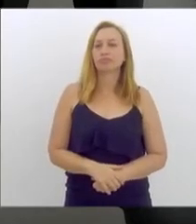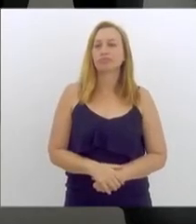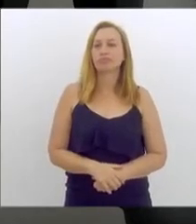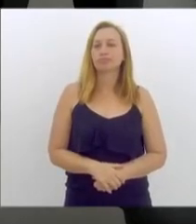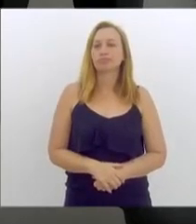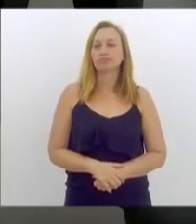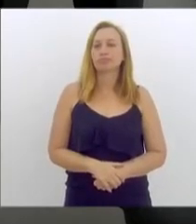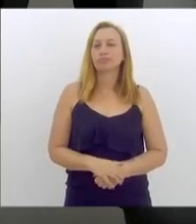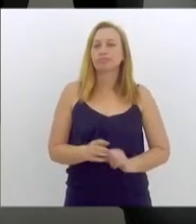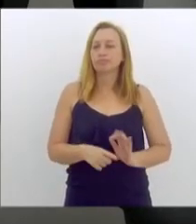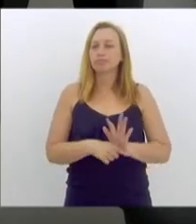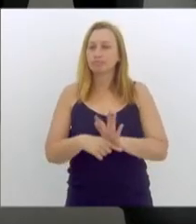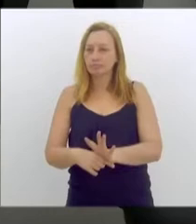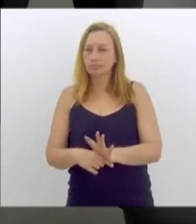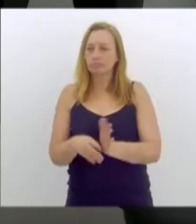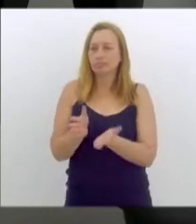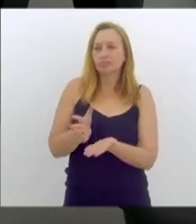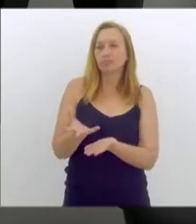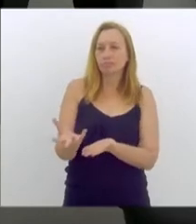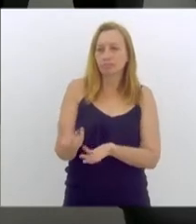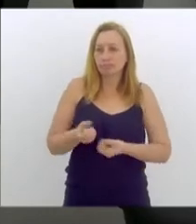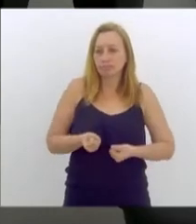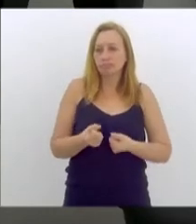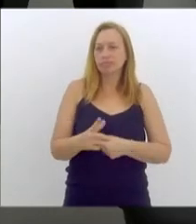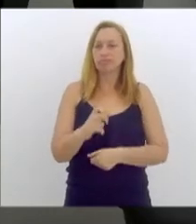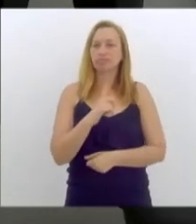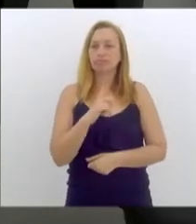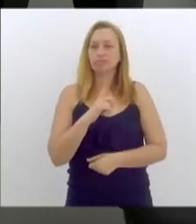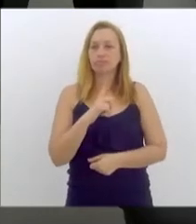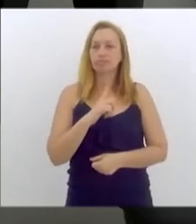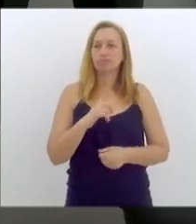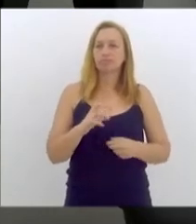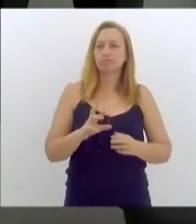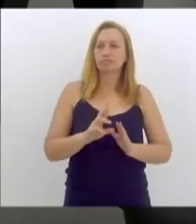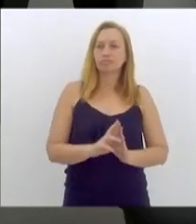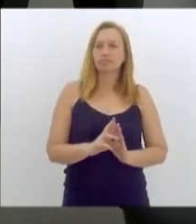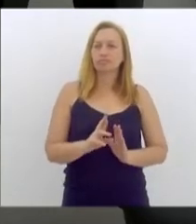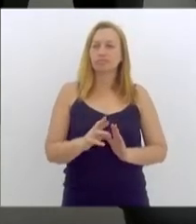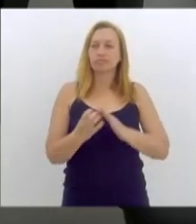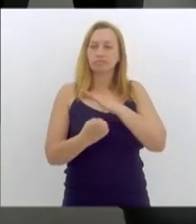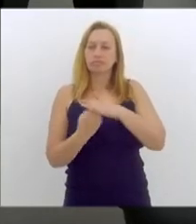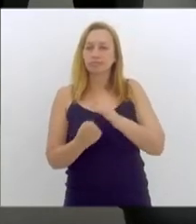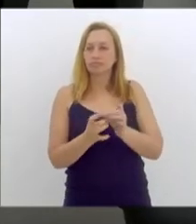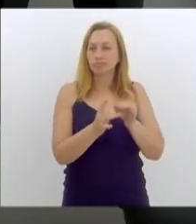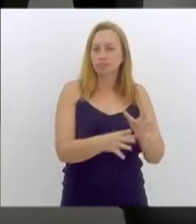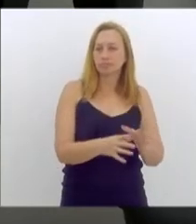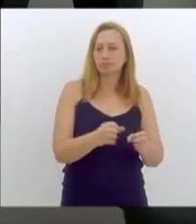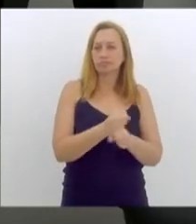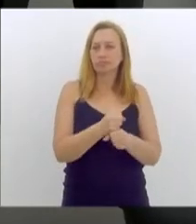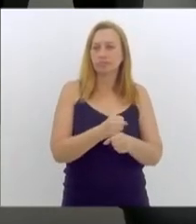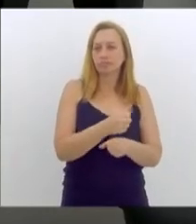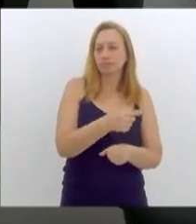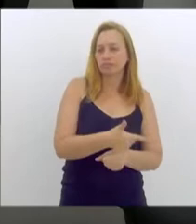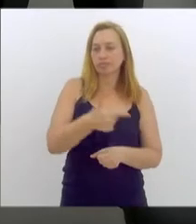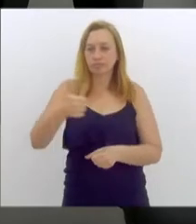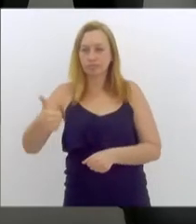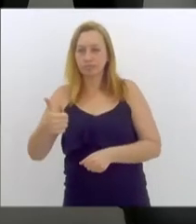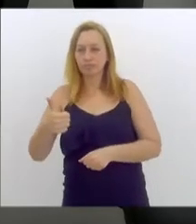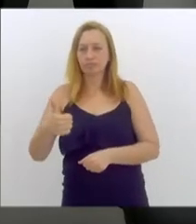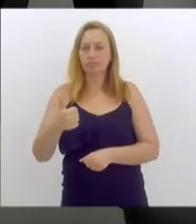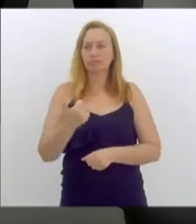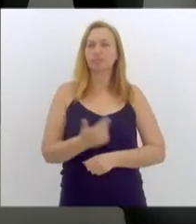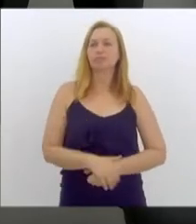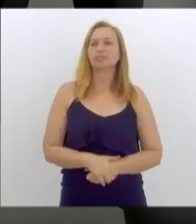Compensou né esse recebimento que a gente teve de referente a concessão da Cedae em 2021 então